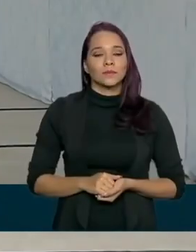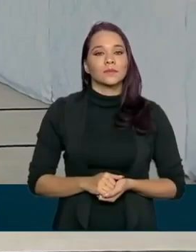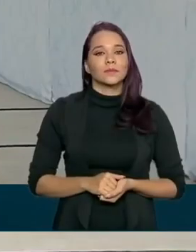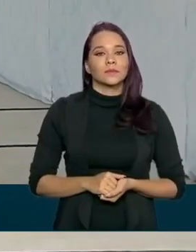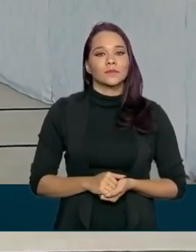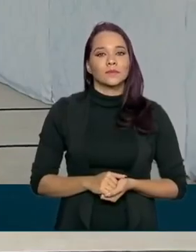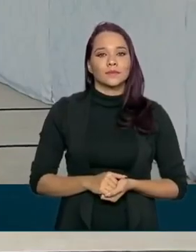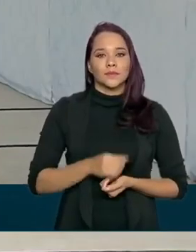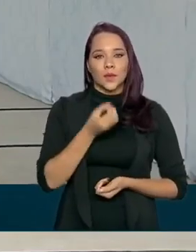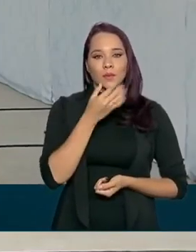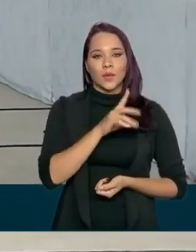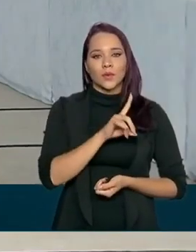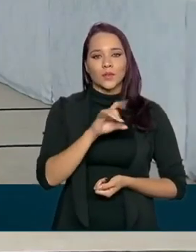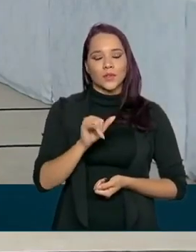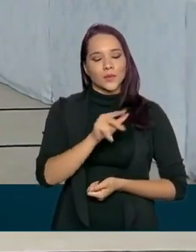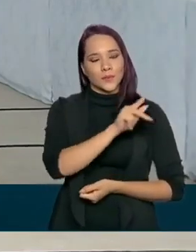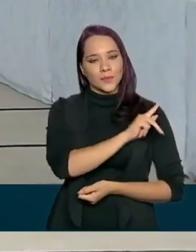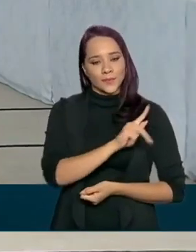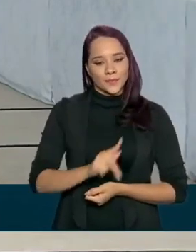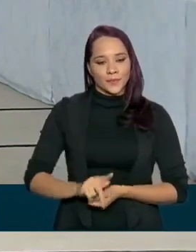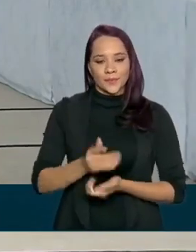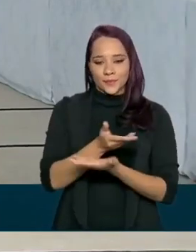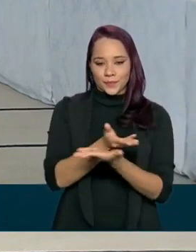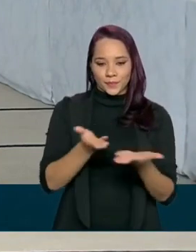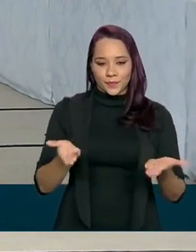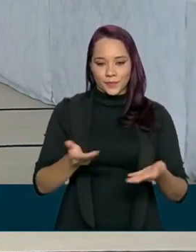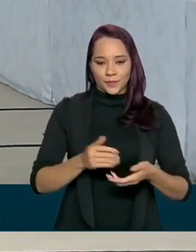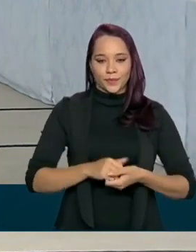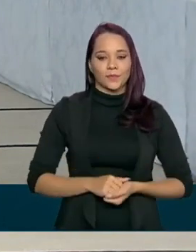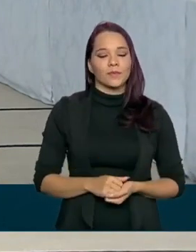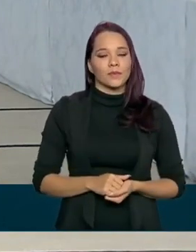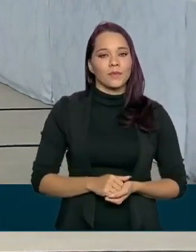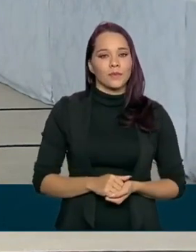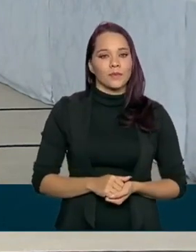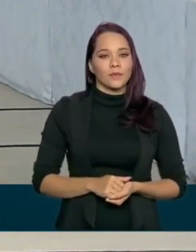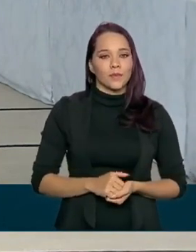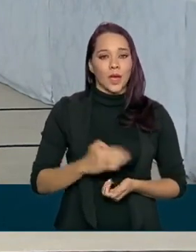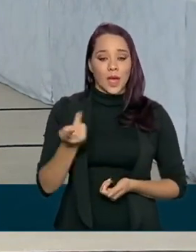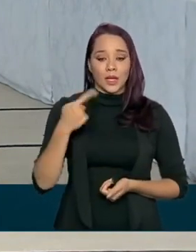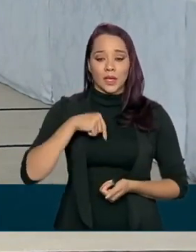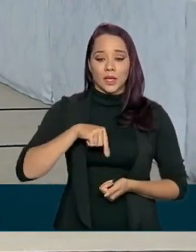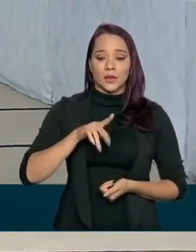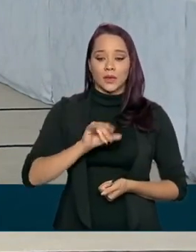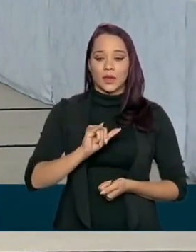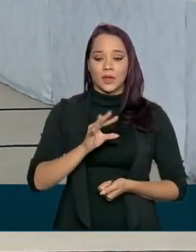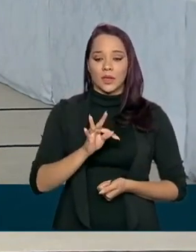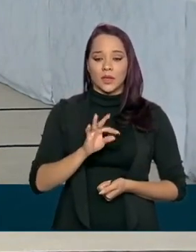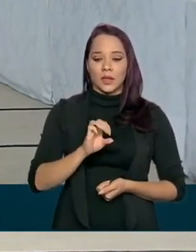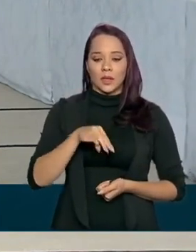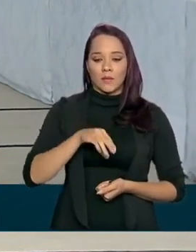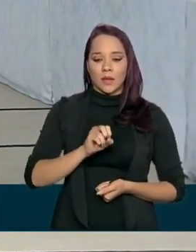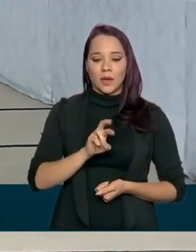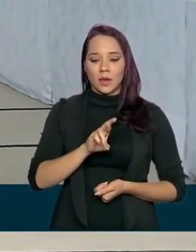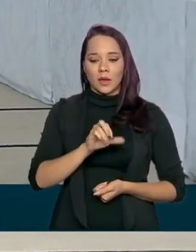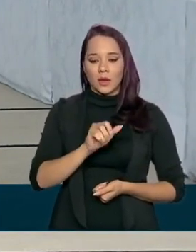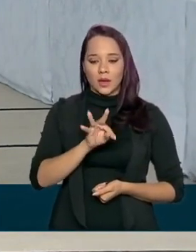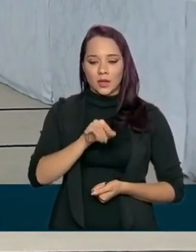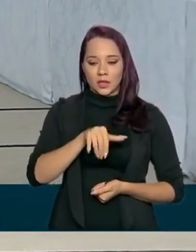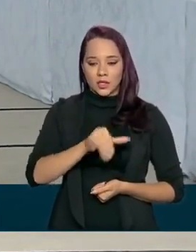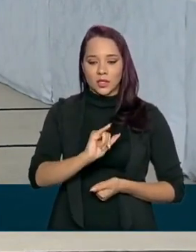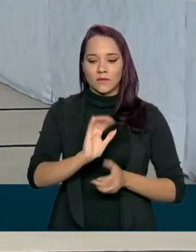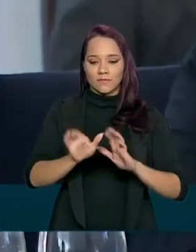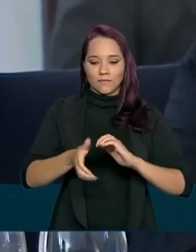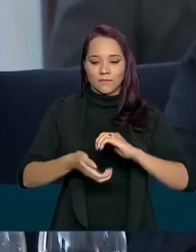bom dia presidente vice-presidente e dos ministros ações do itamaraty no contexto da convite